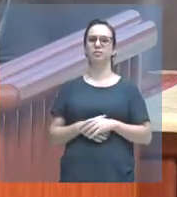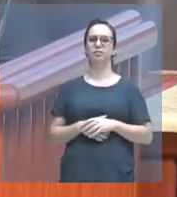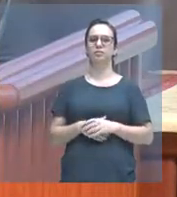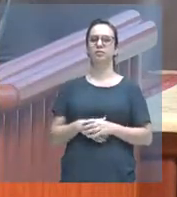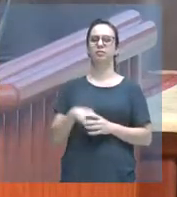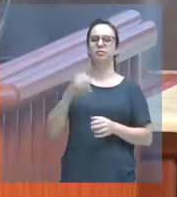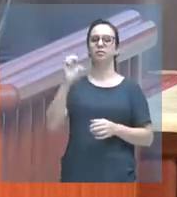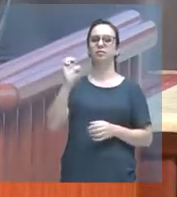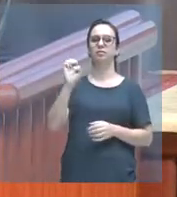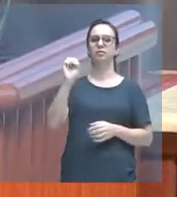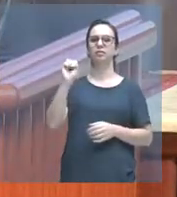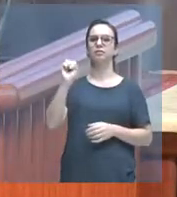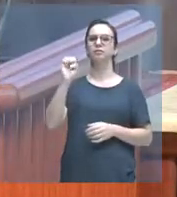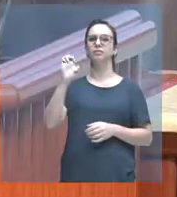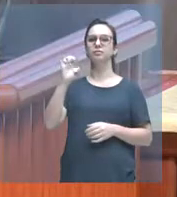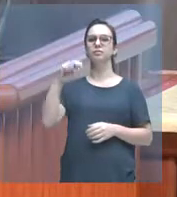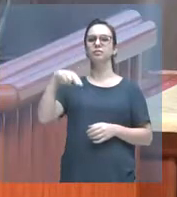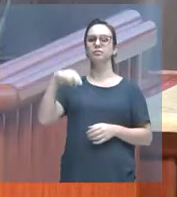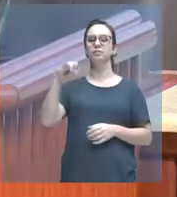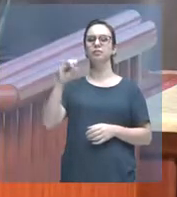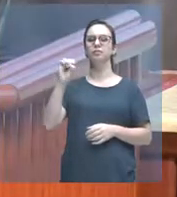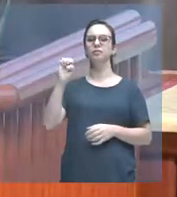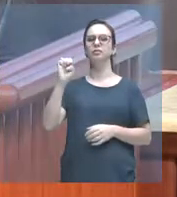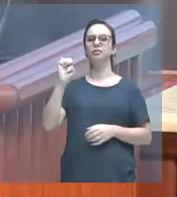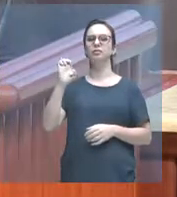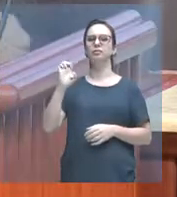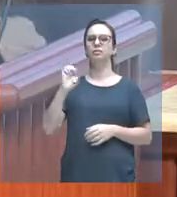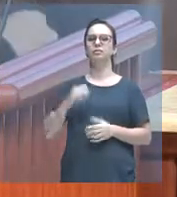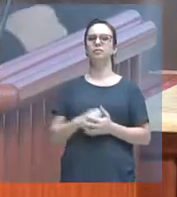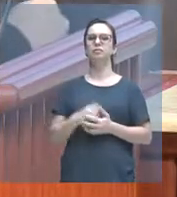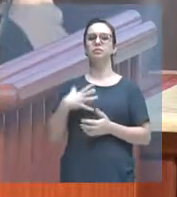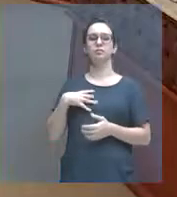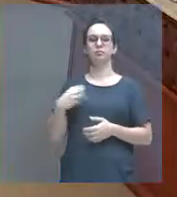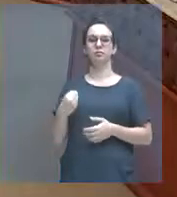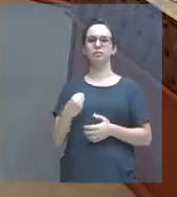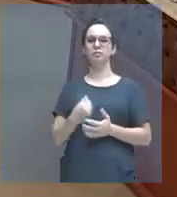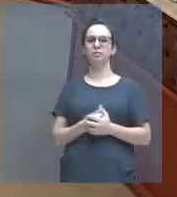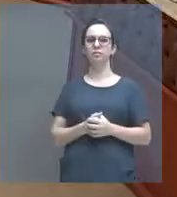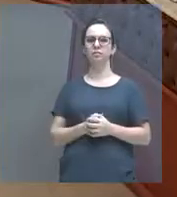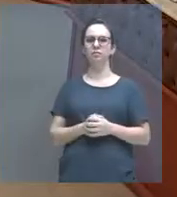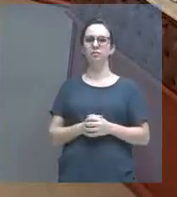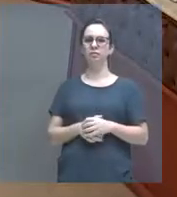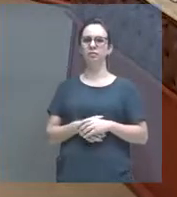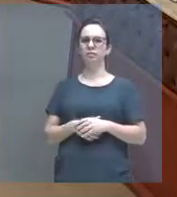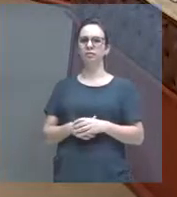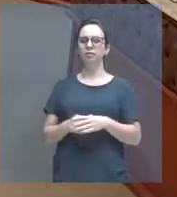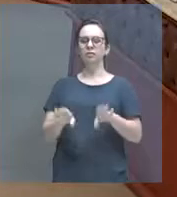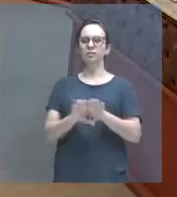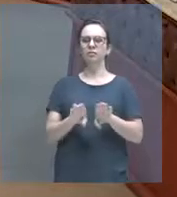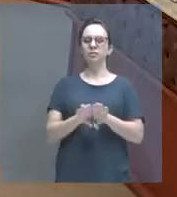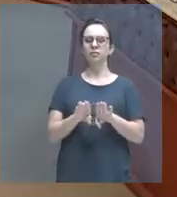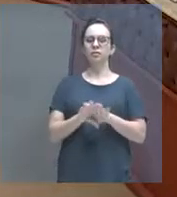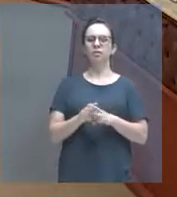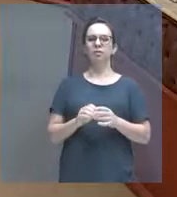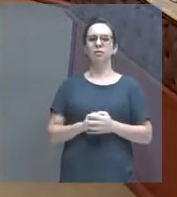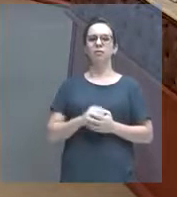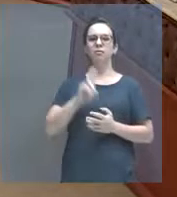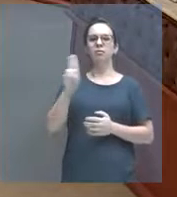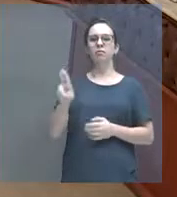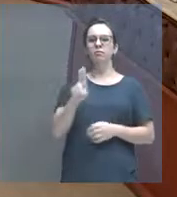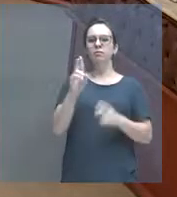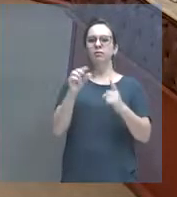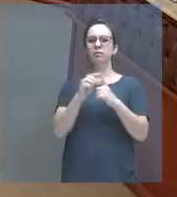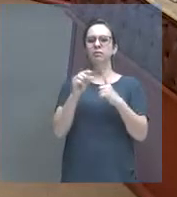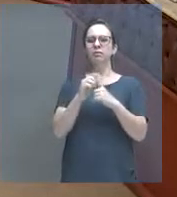Senise, que é a filha que está ao lado do pai aqui. Pode puxar. E ela também quer fazer uso da palavra, falar